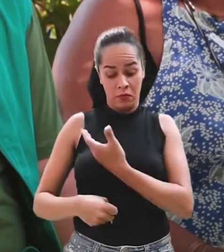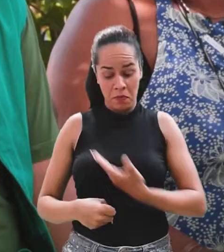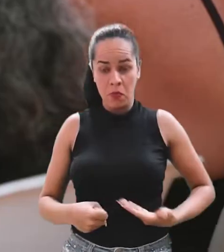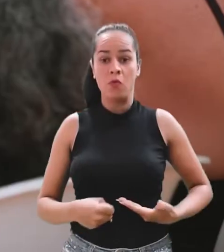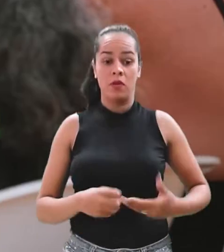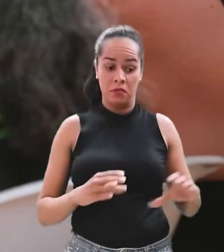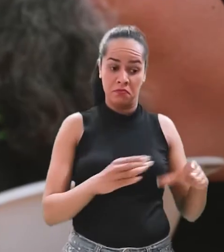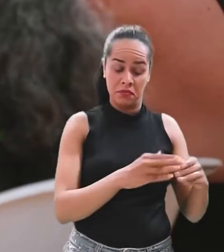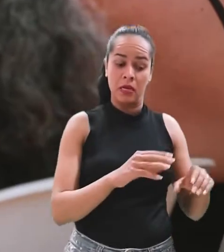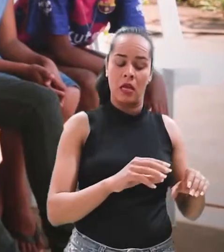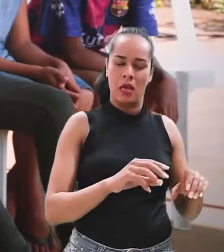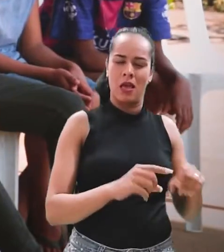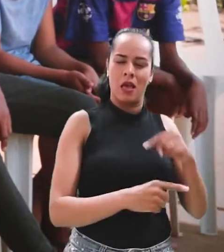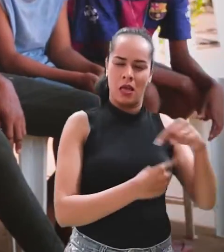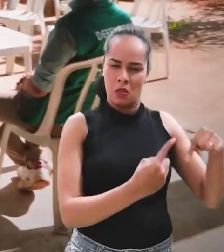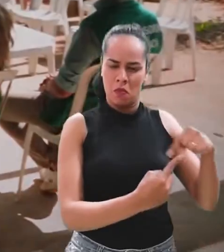e escuta.